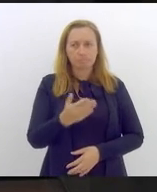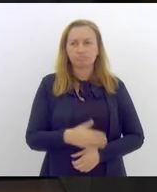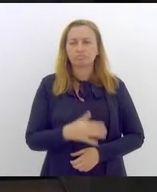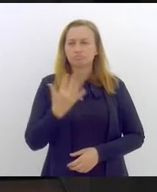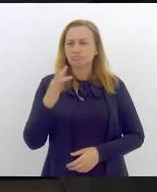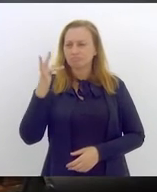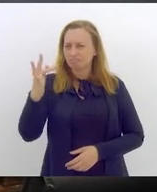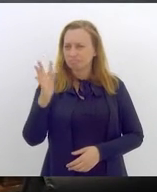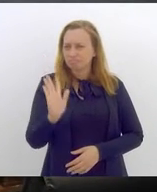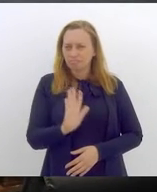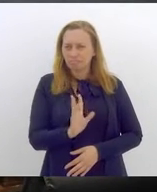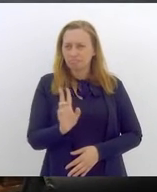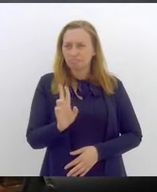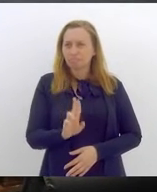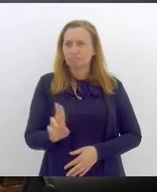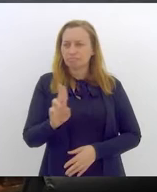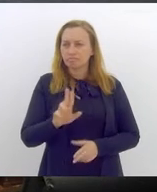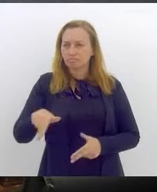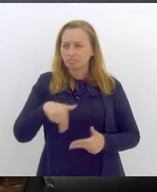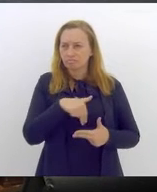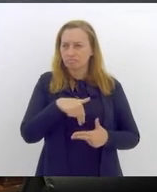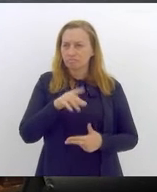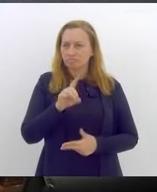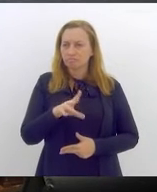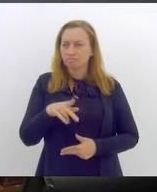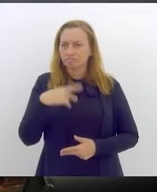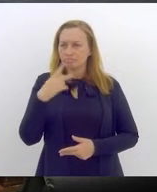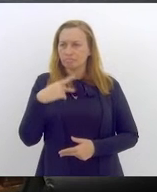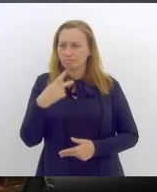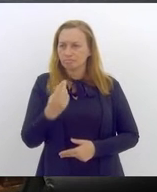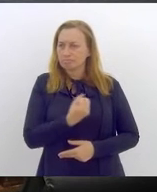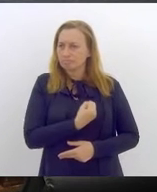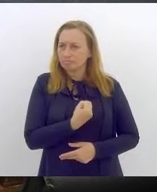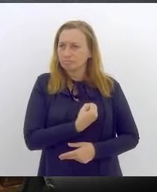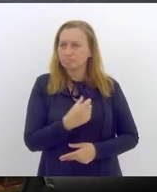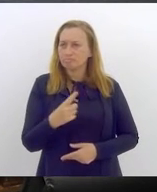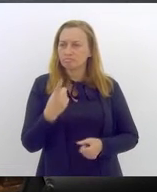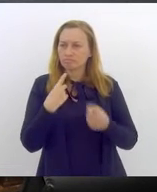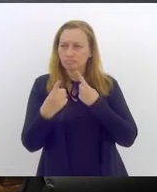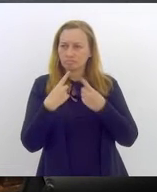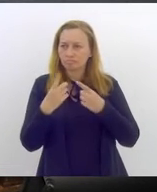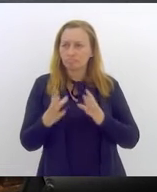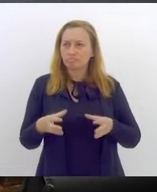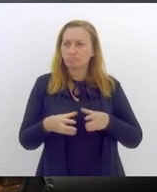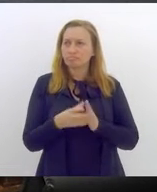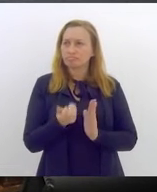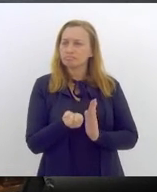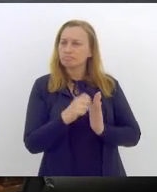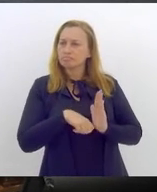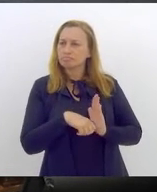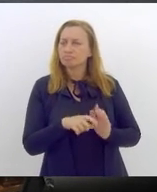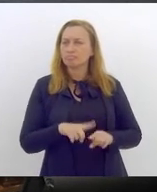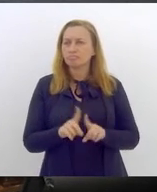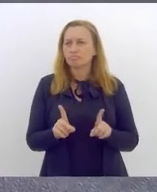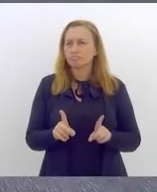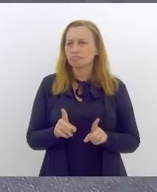já vou usar Tribuna só porque vossa excelência mencionou esses números nós temos discutido inclusive na comissão de tributação mas se as